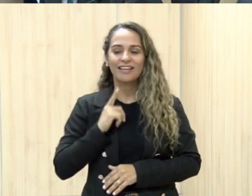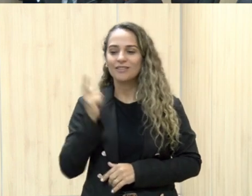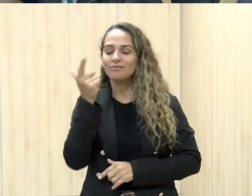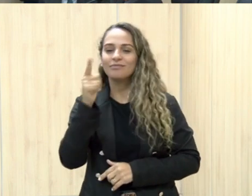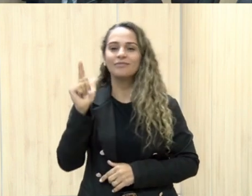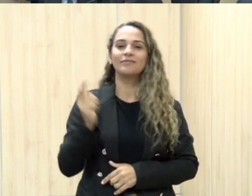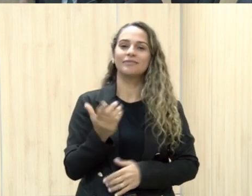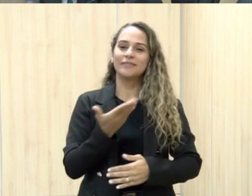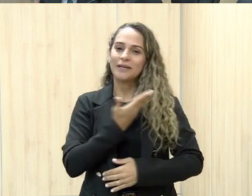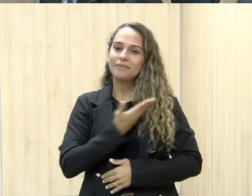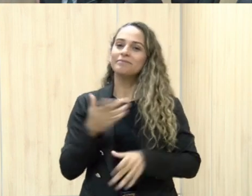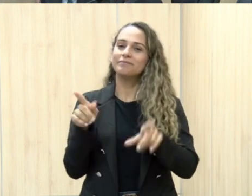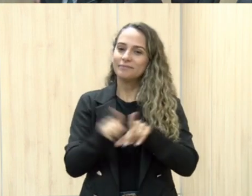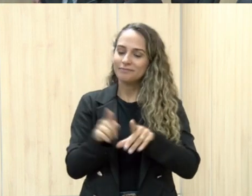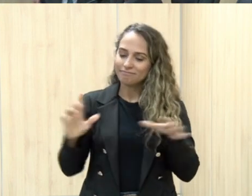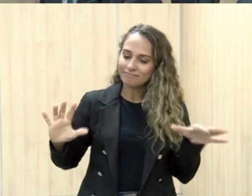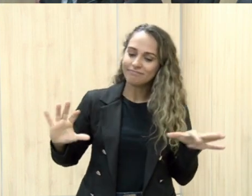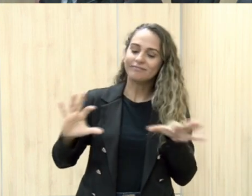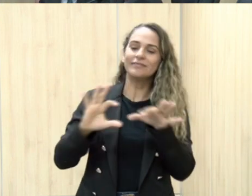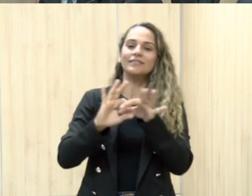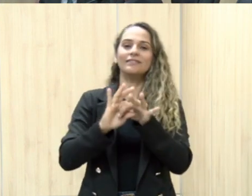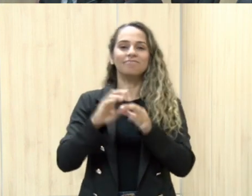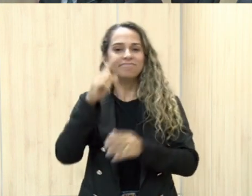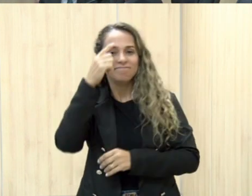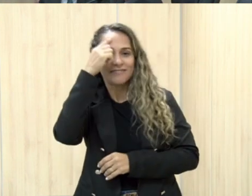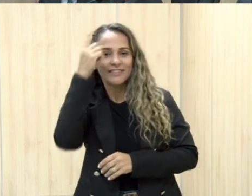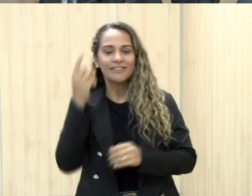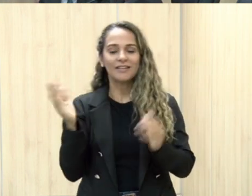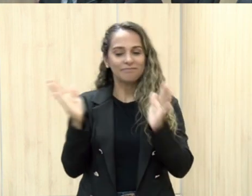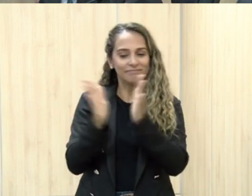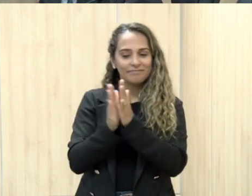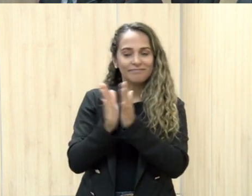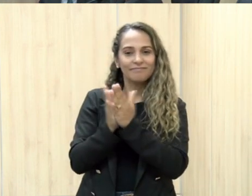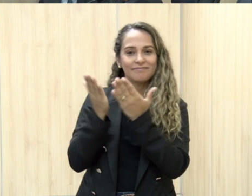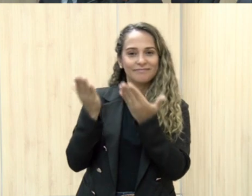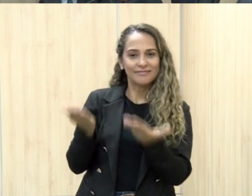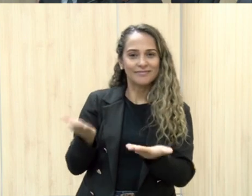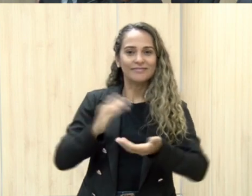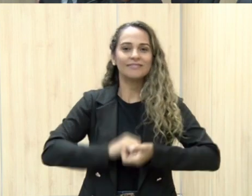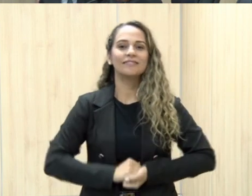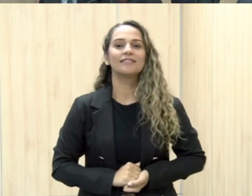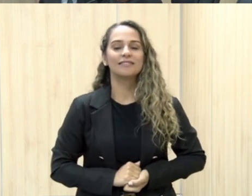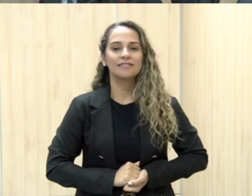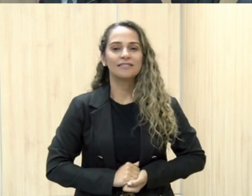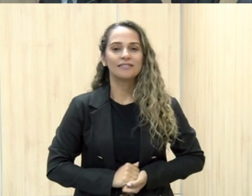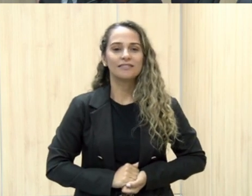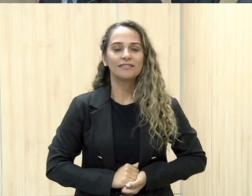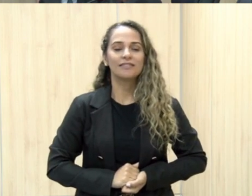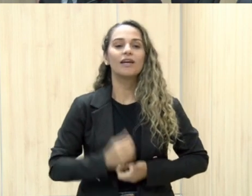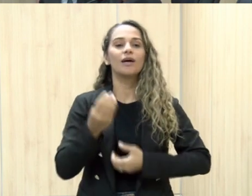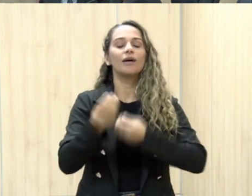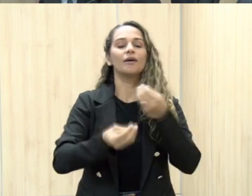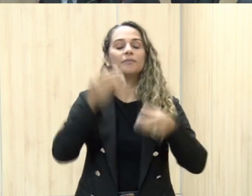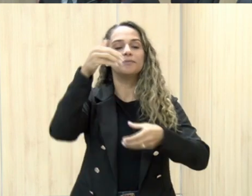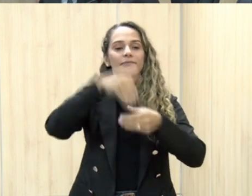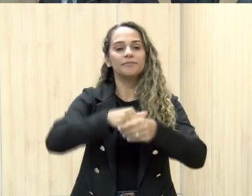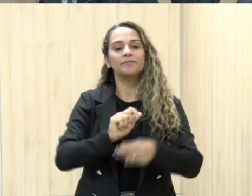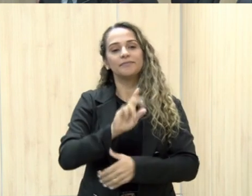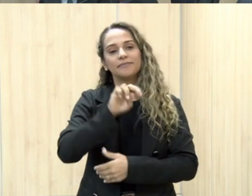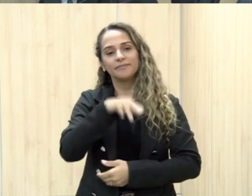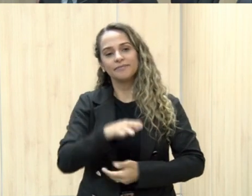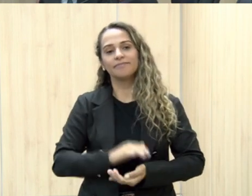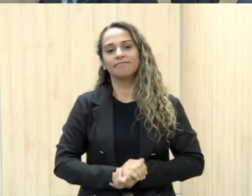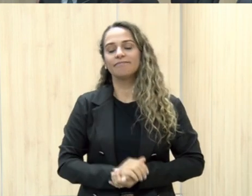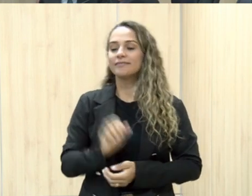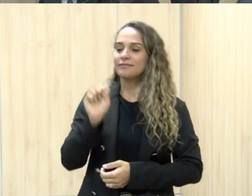outros colegas que comunga também da mesma ideia portanto Parabéns como vota Deputado autor da matéria Deputado Alan